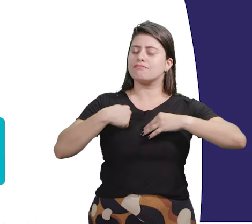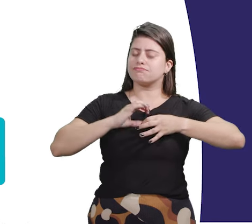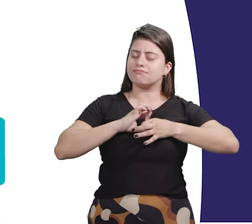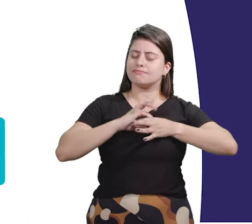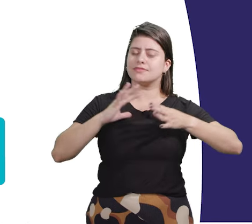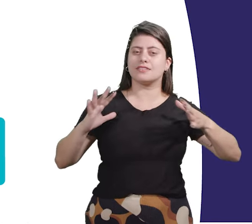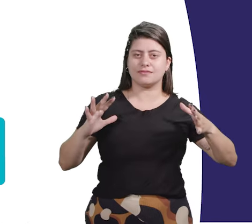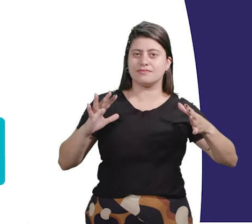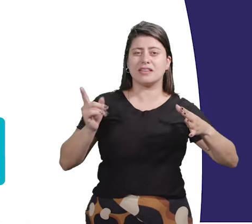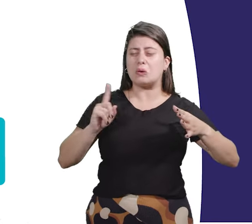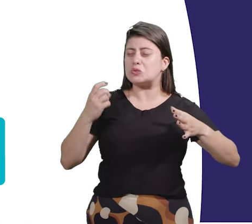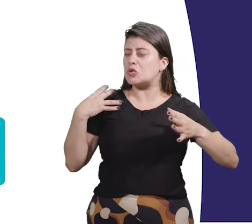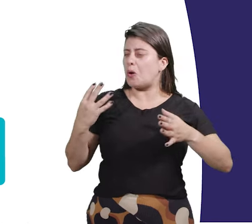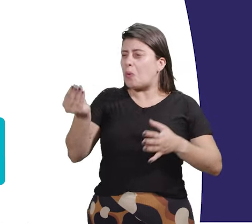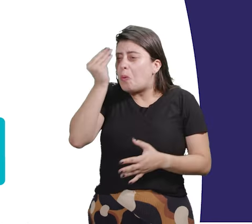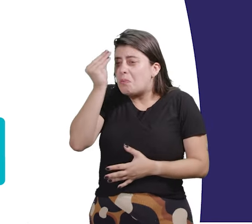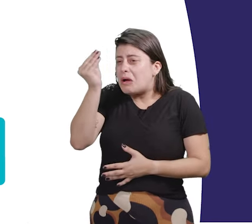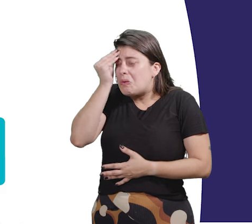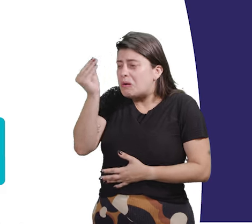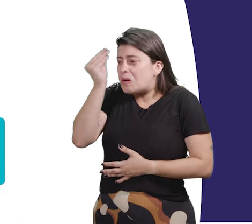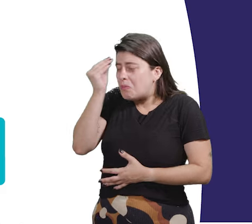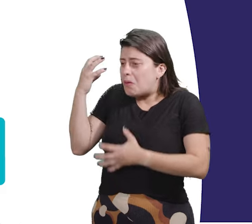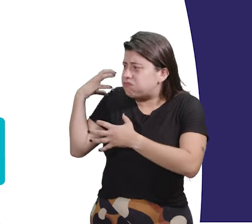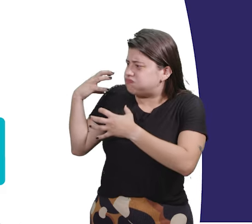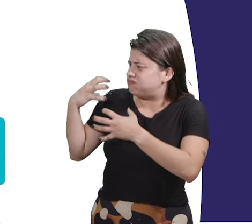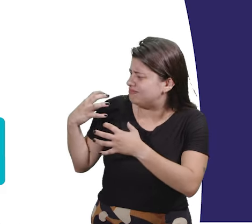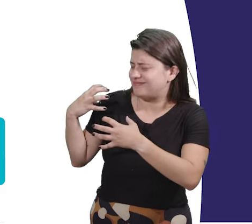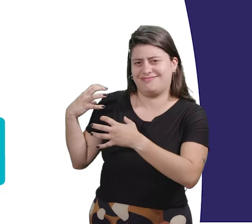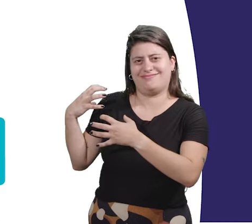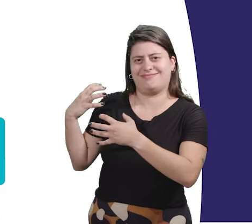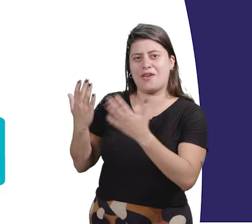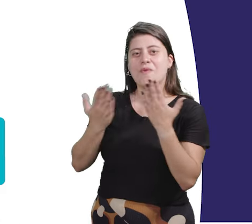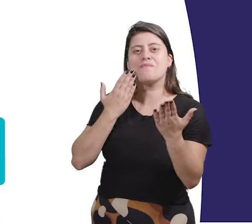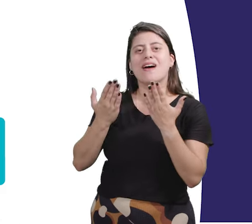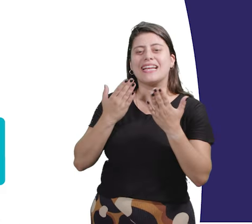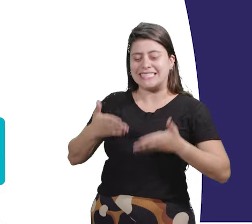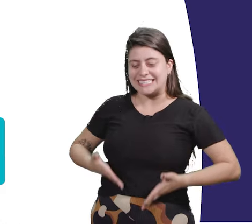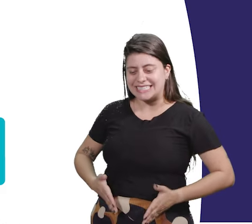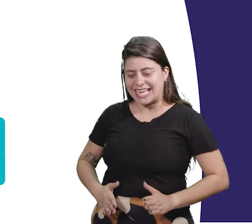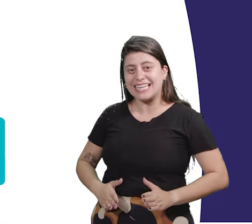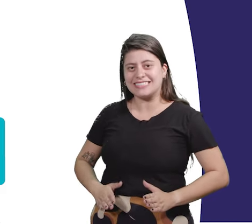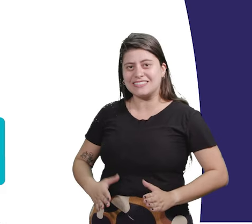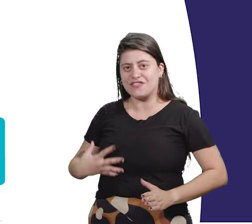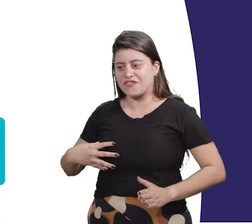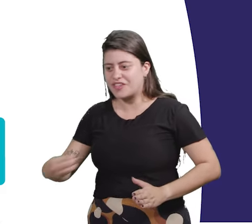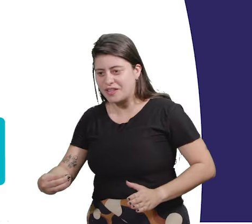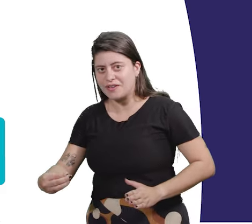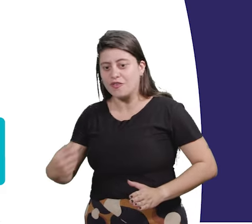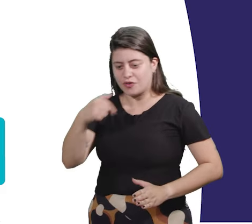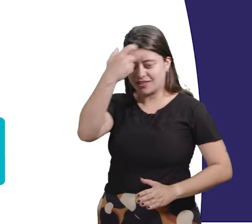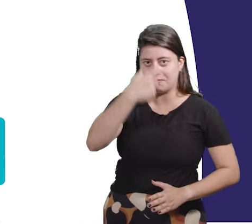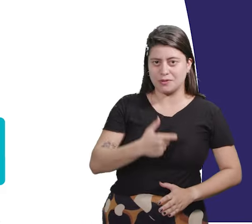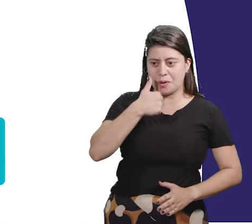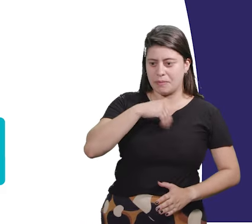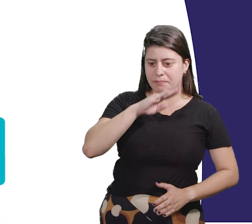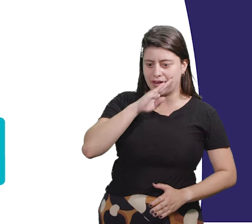se permitir, não carregar tanta culpa. Eu falo que nasce uma mãe, nasce a culpa, né?